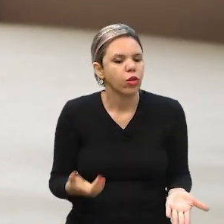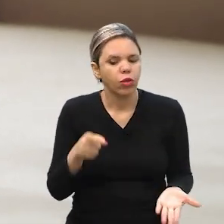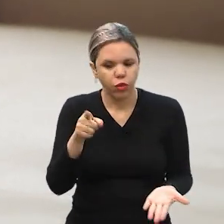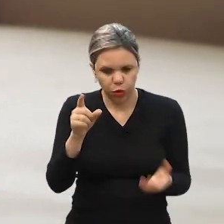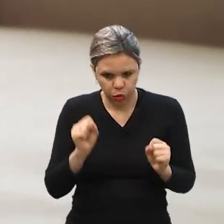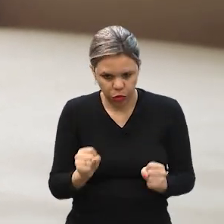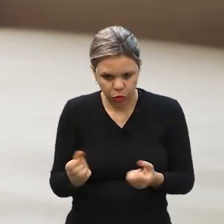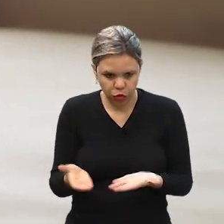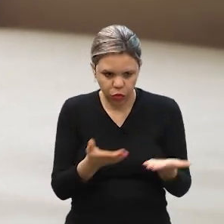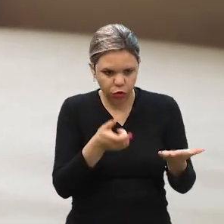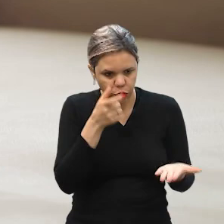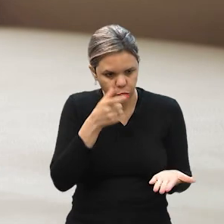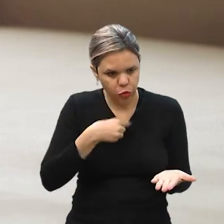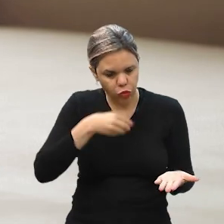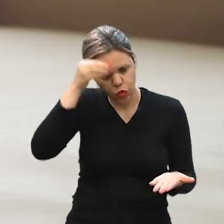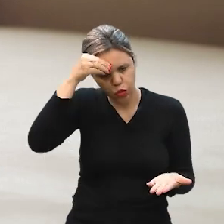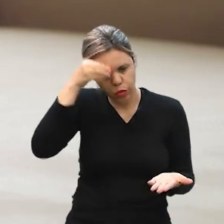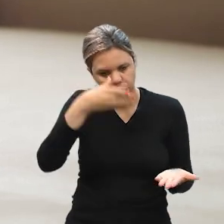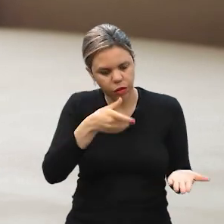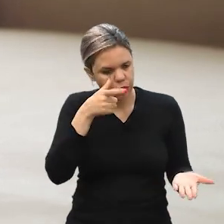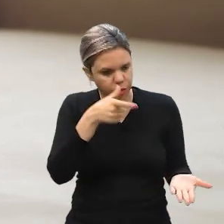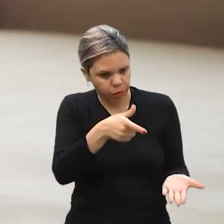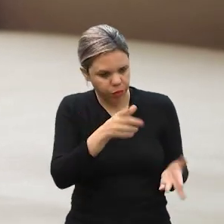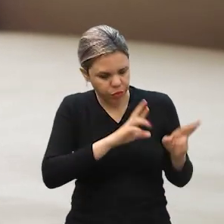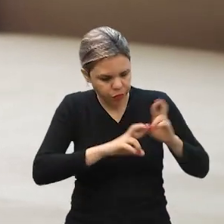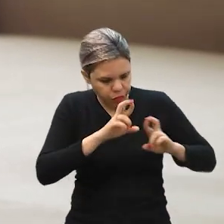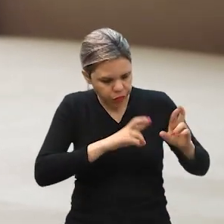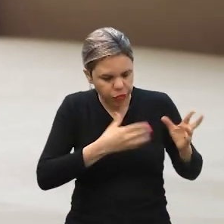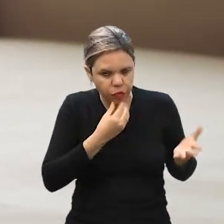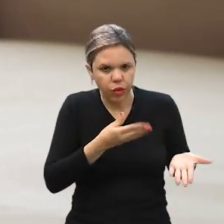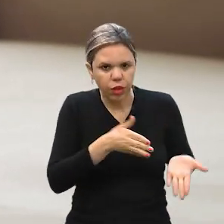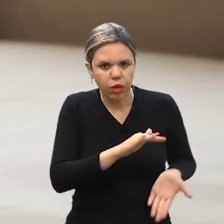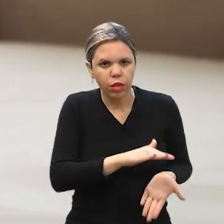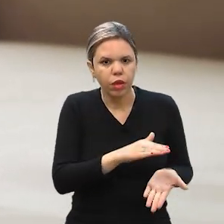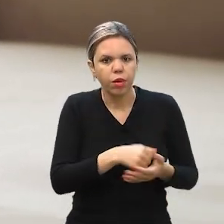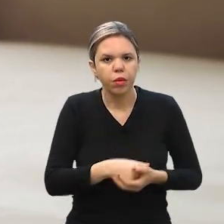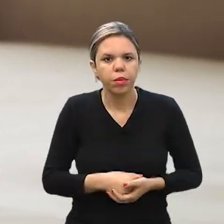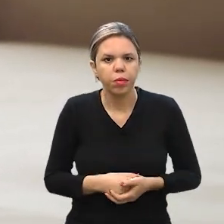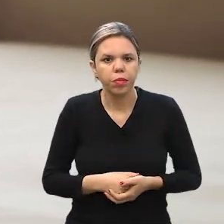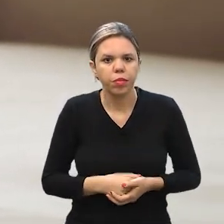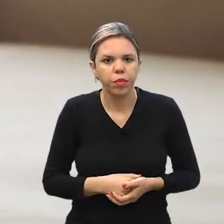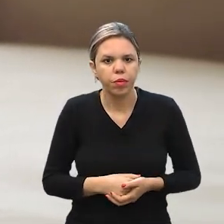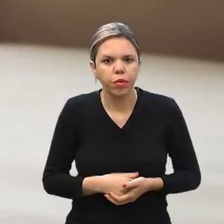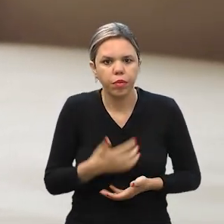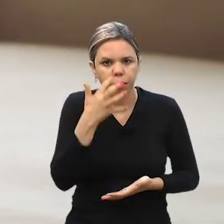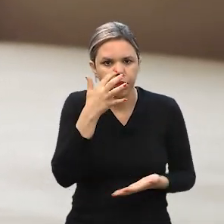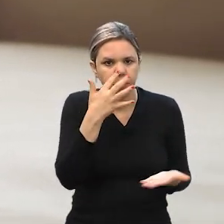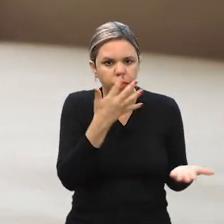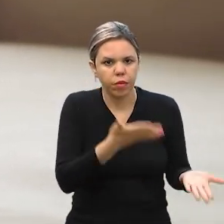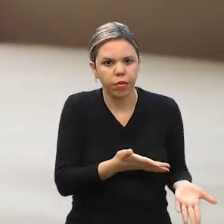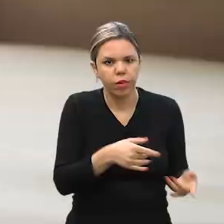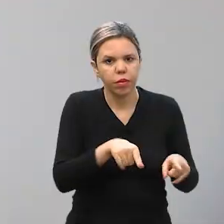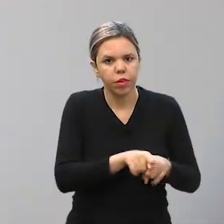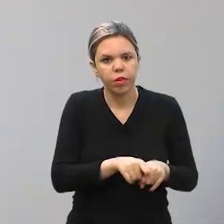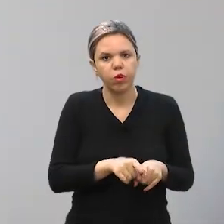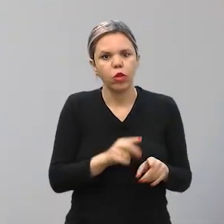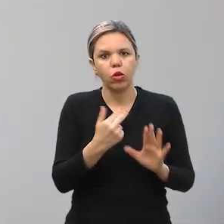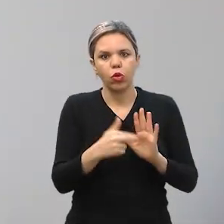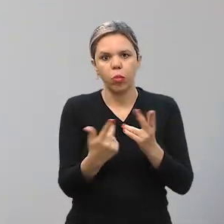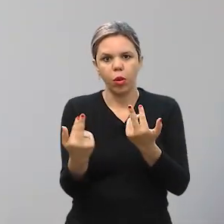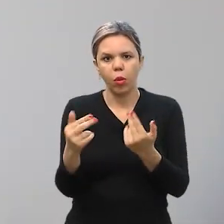senhora poderia ver meu sobrinho? Examinei o menino, por incrível que pareça, também chamado